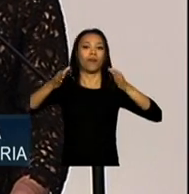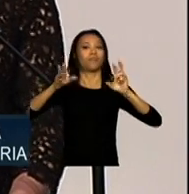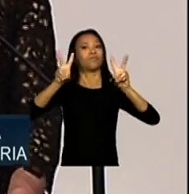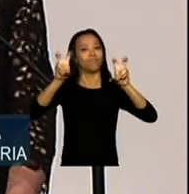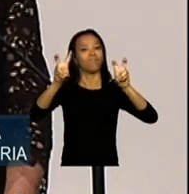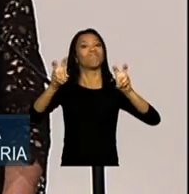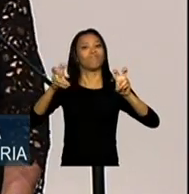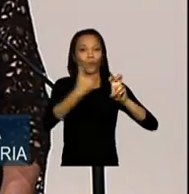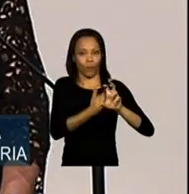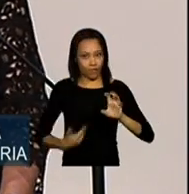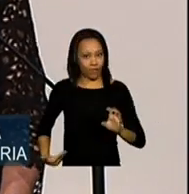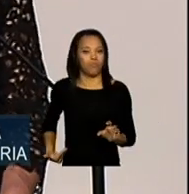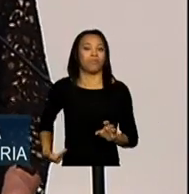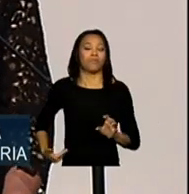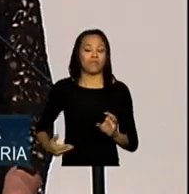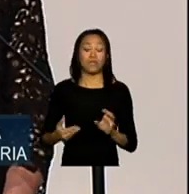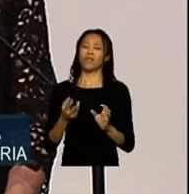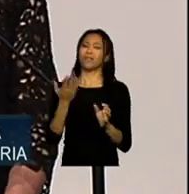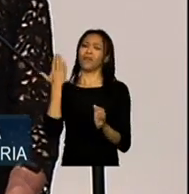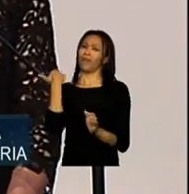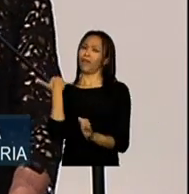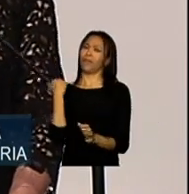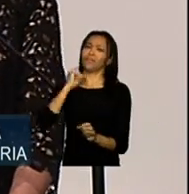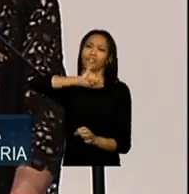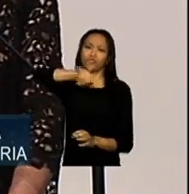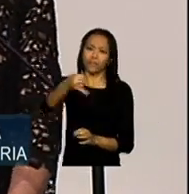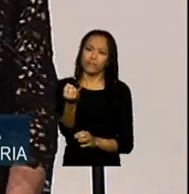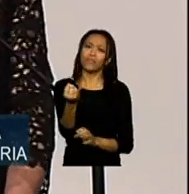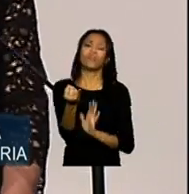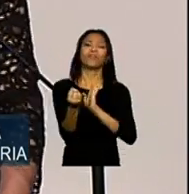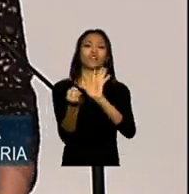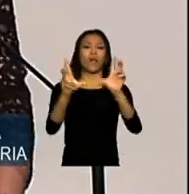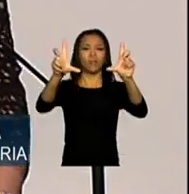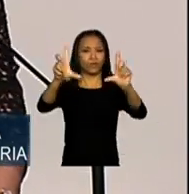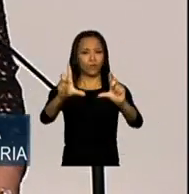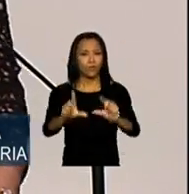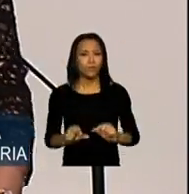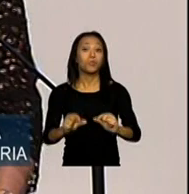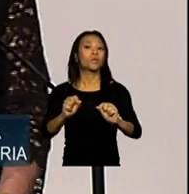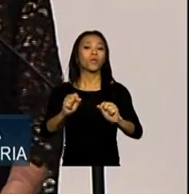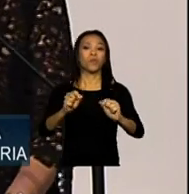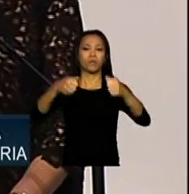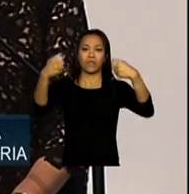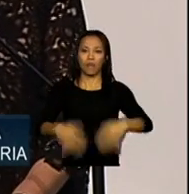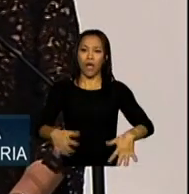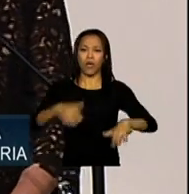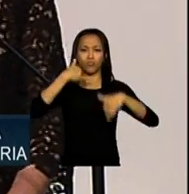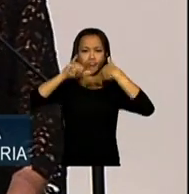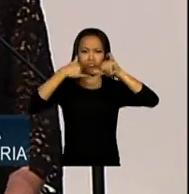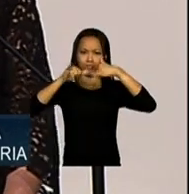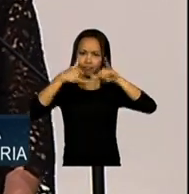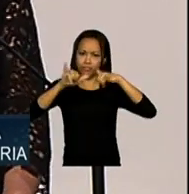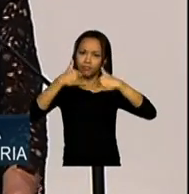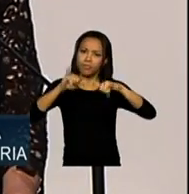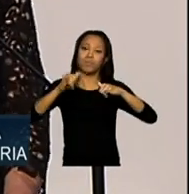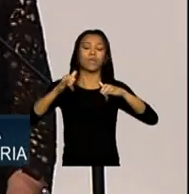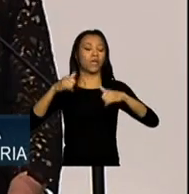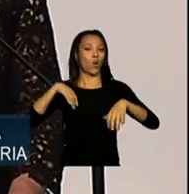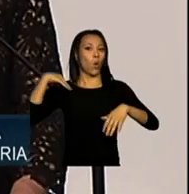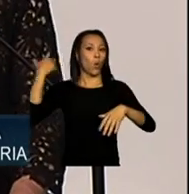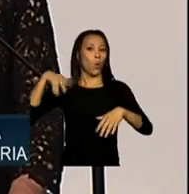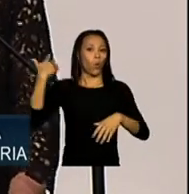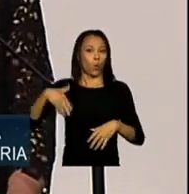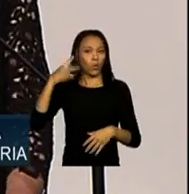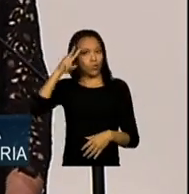governo. Desde janeiro, reduzimos o custo da energia elétrica, uma demanda histórica